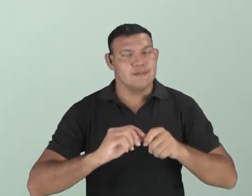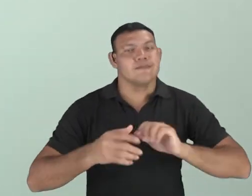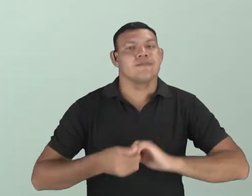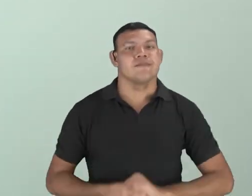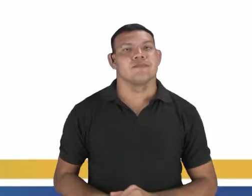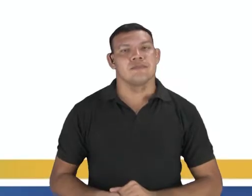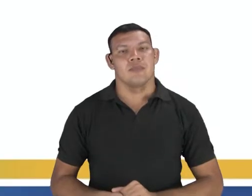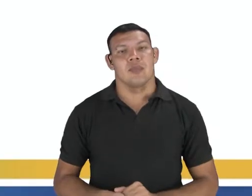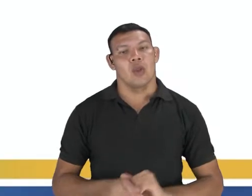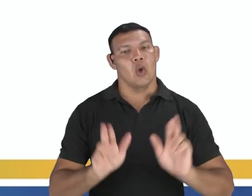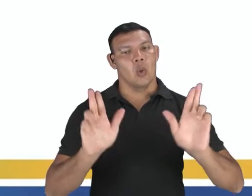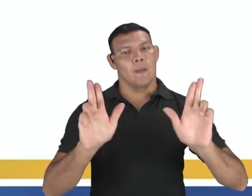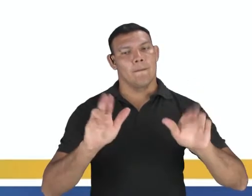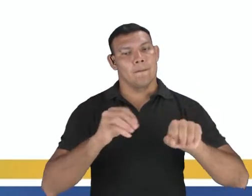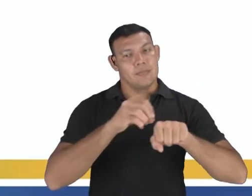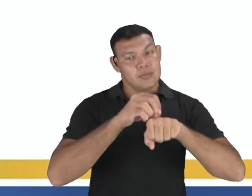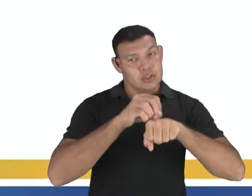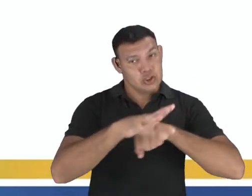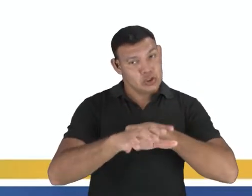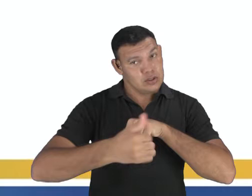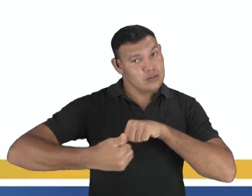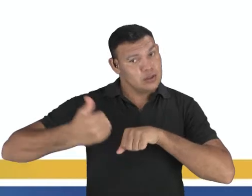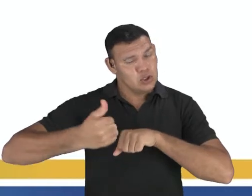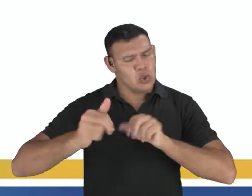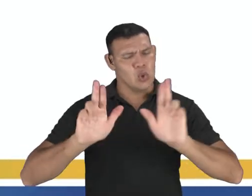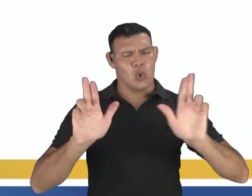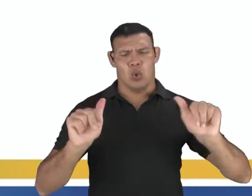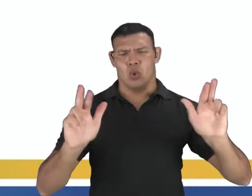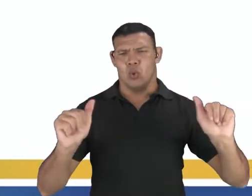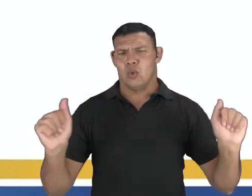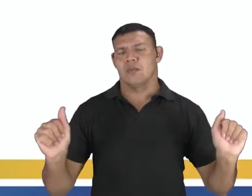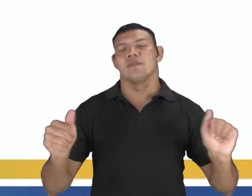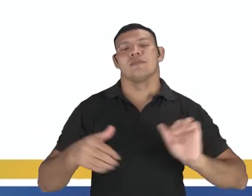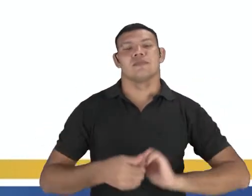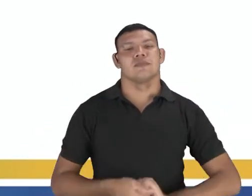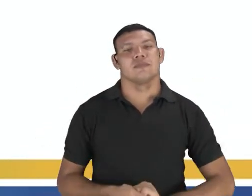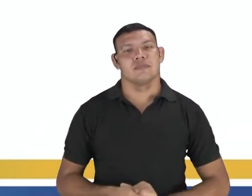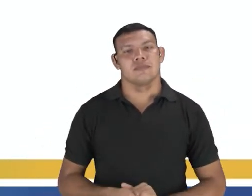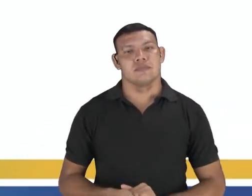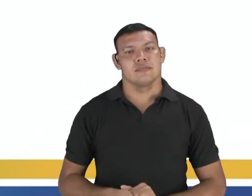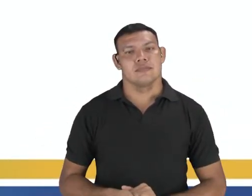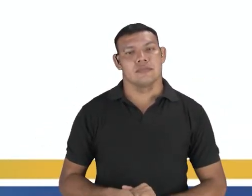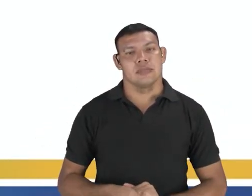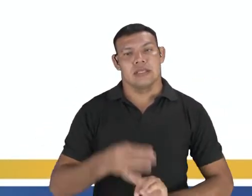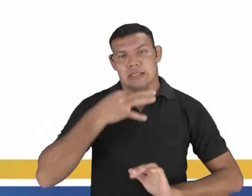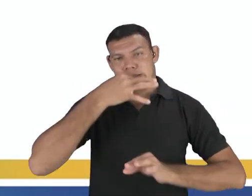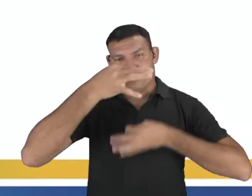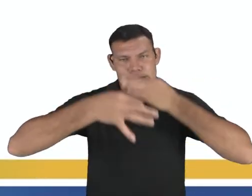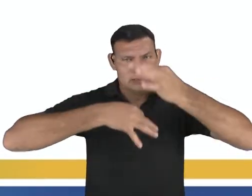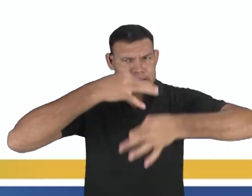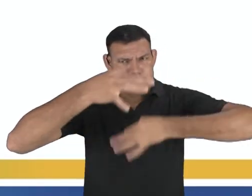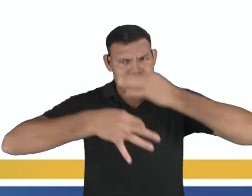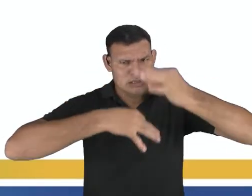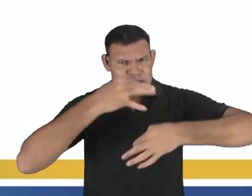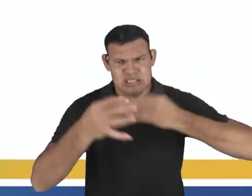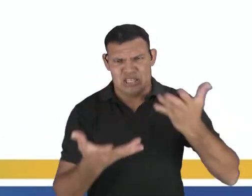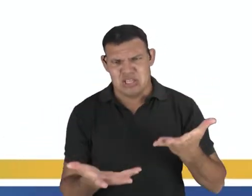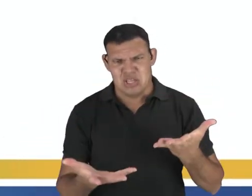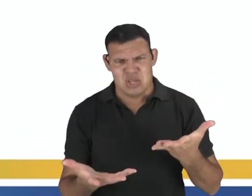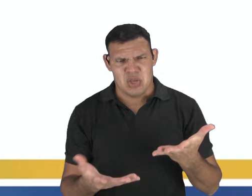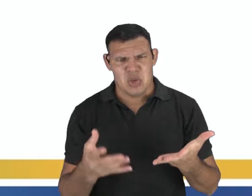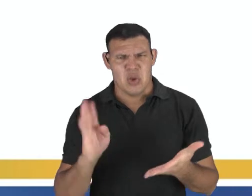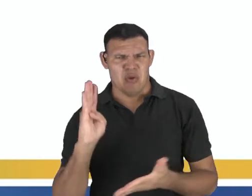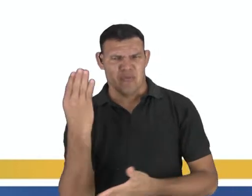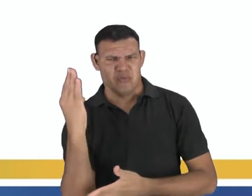Primeira dica, nunca você deve começar com argumentos que não